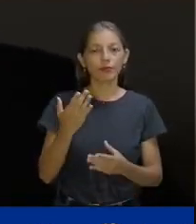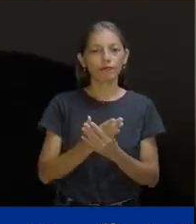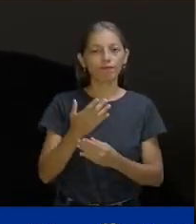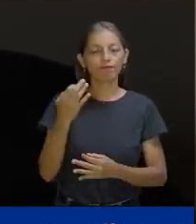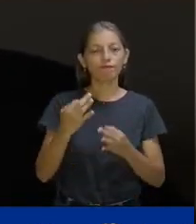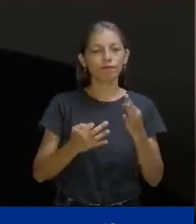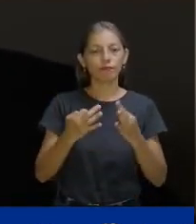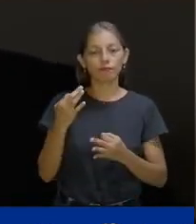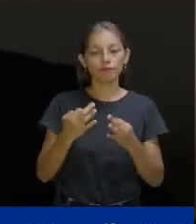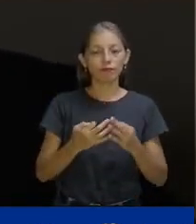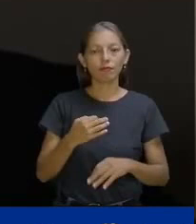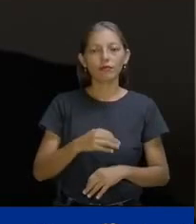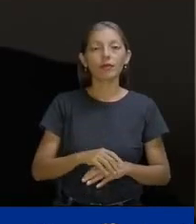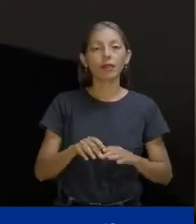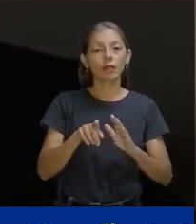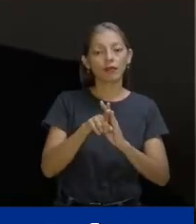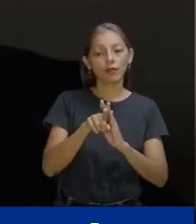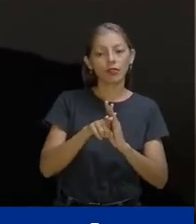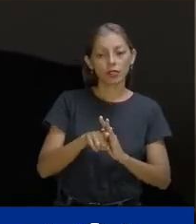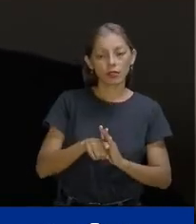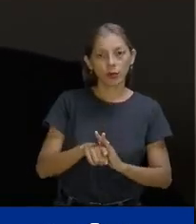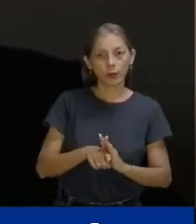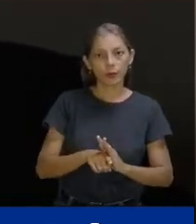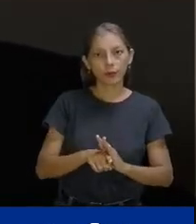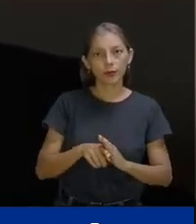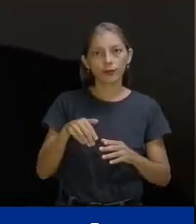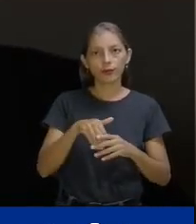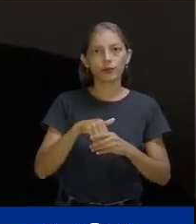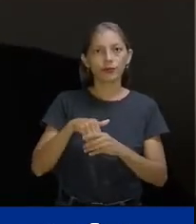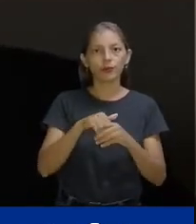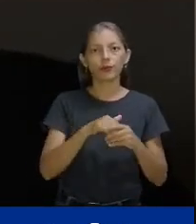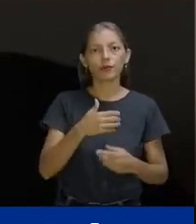investigação judicial eleitoral número